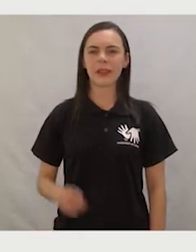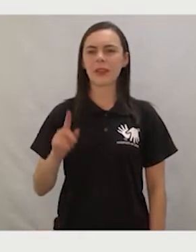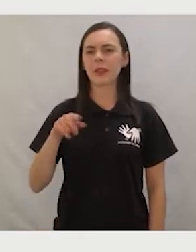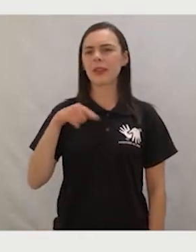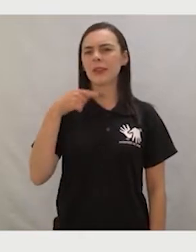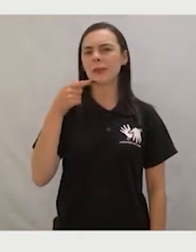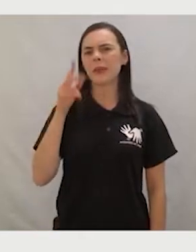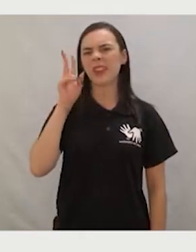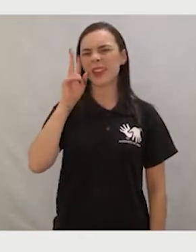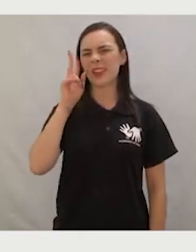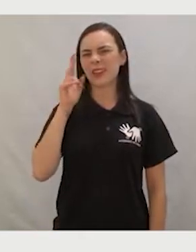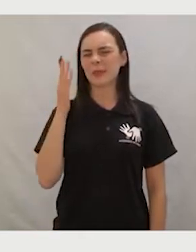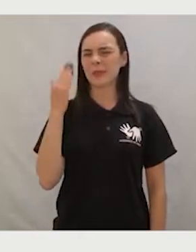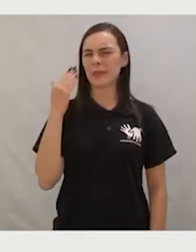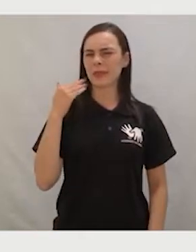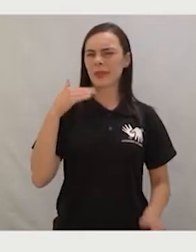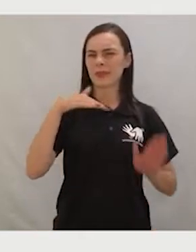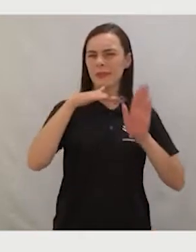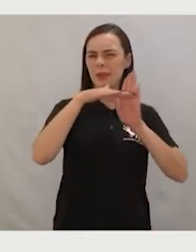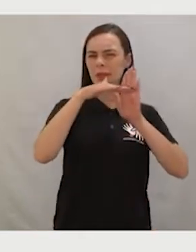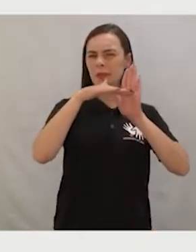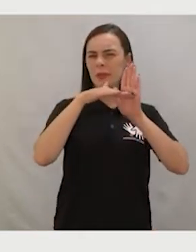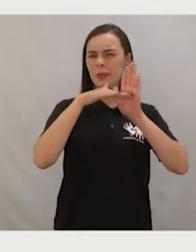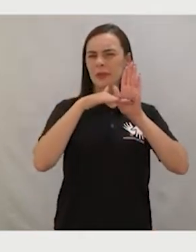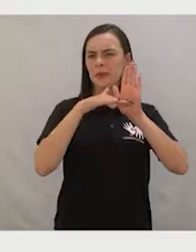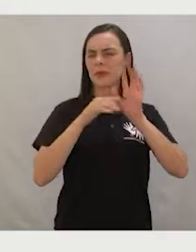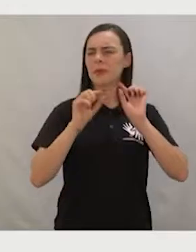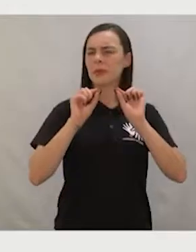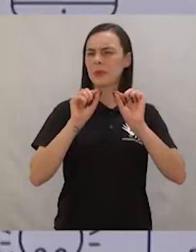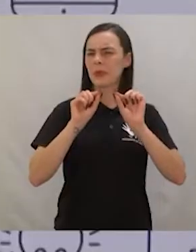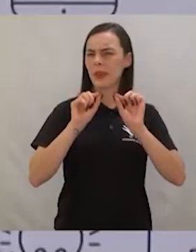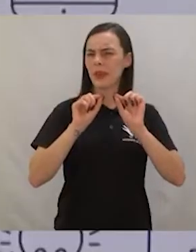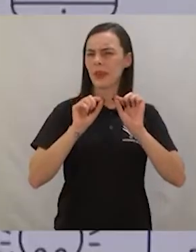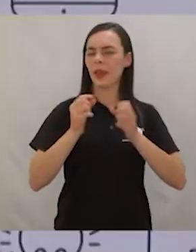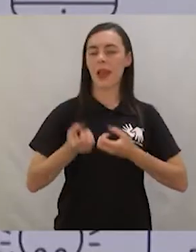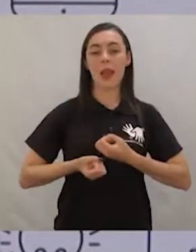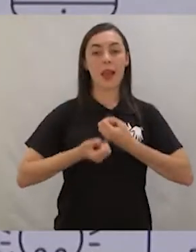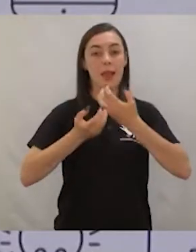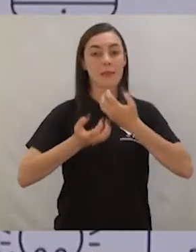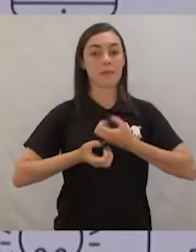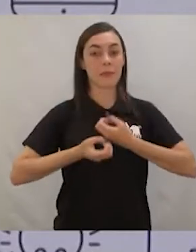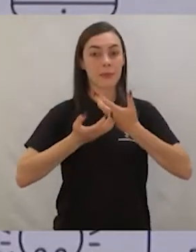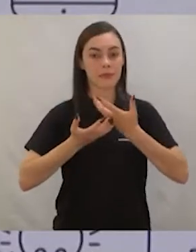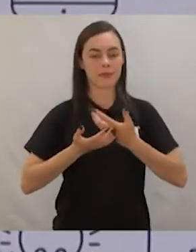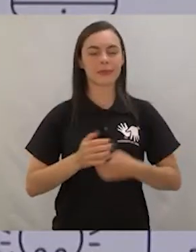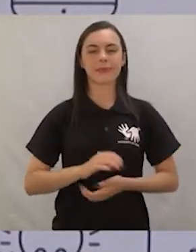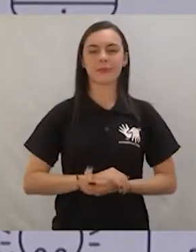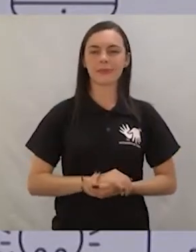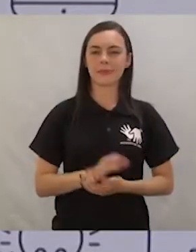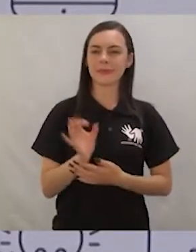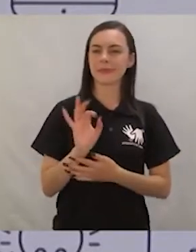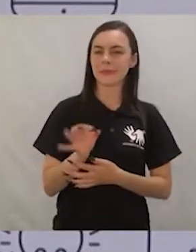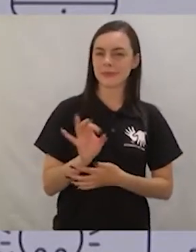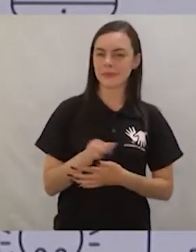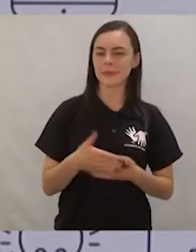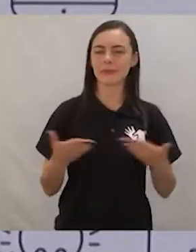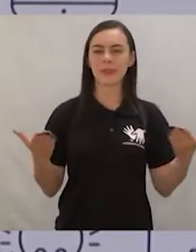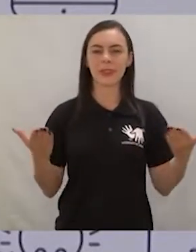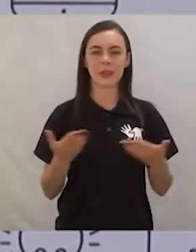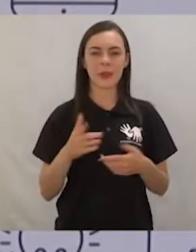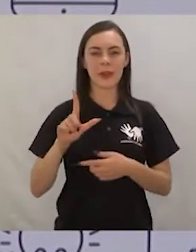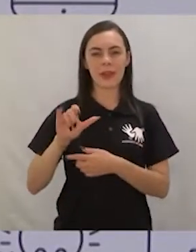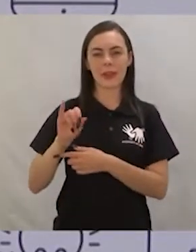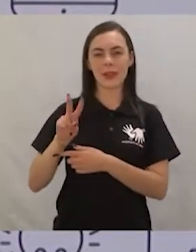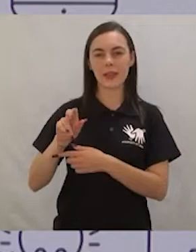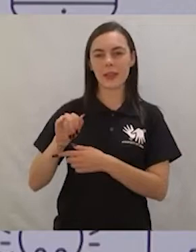lembram qual que é o nosso próximo passo da rotina? Pensem lá. Muito bem, quem falou poesia. Isso mesmo. Então agora nós